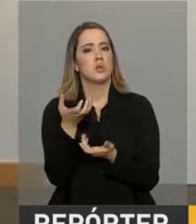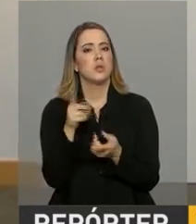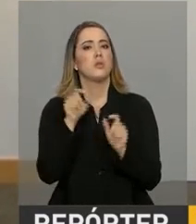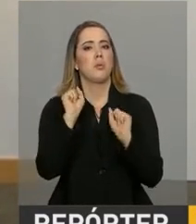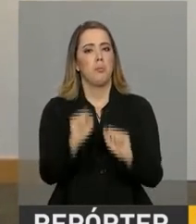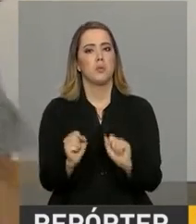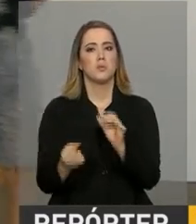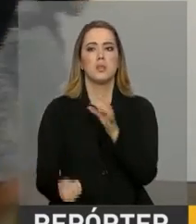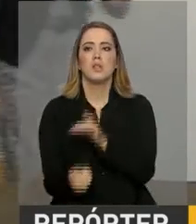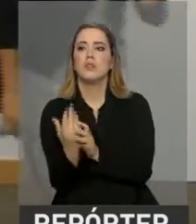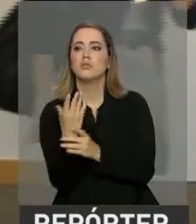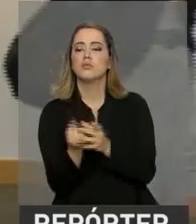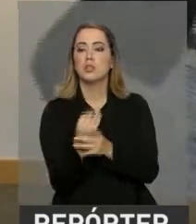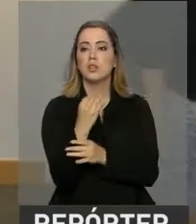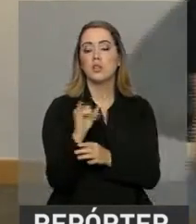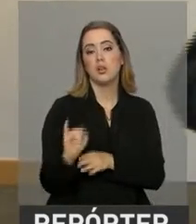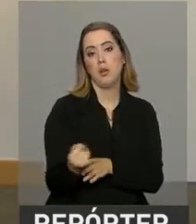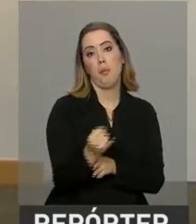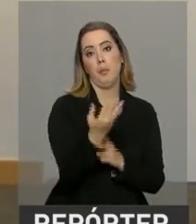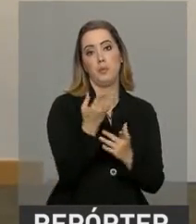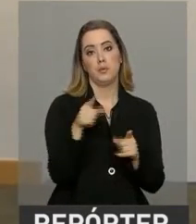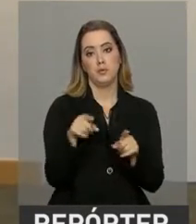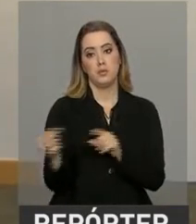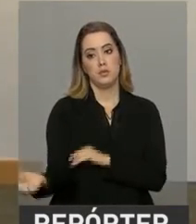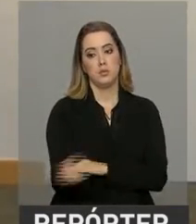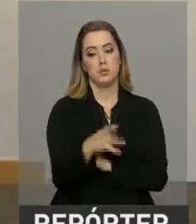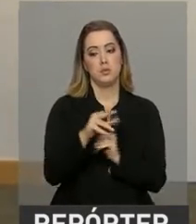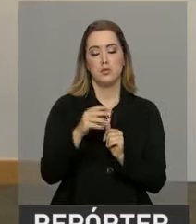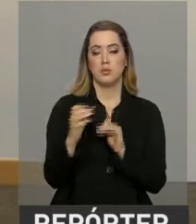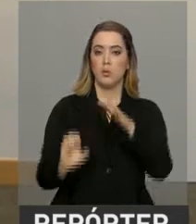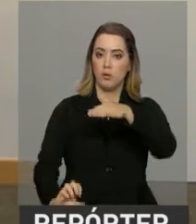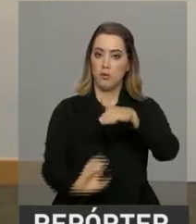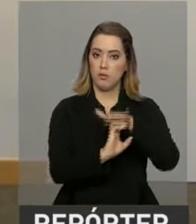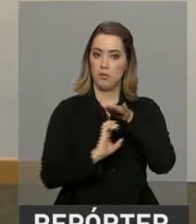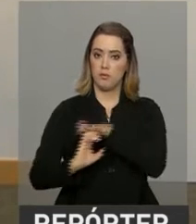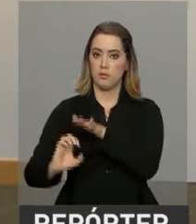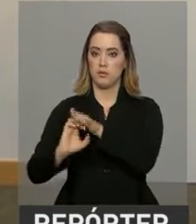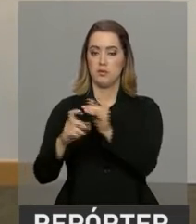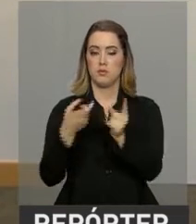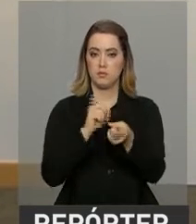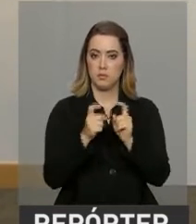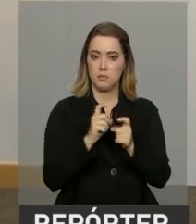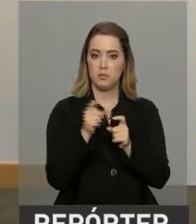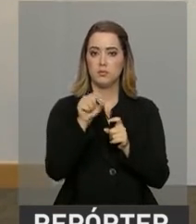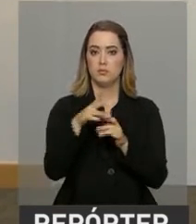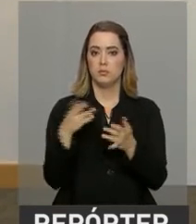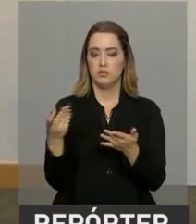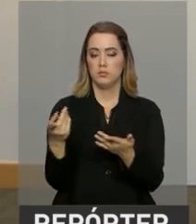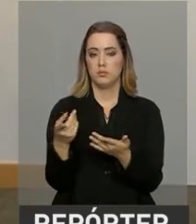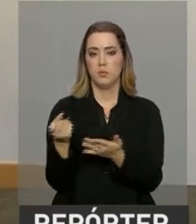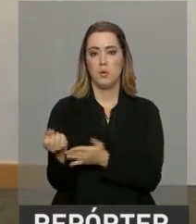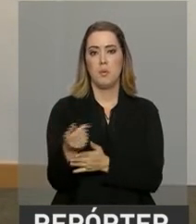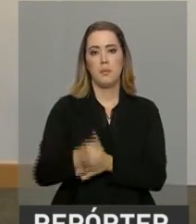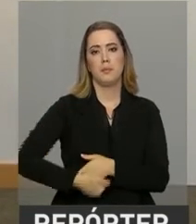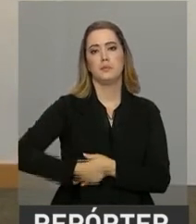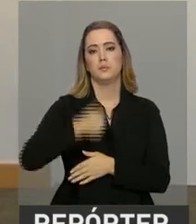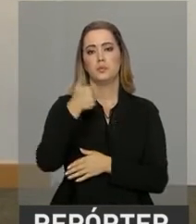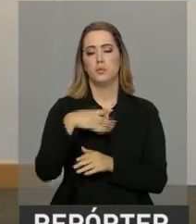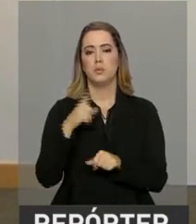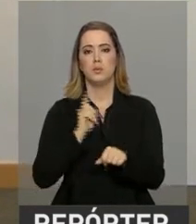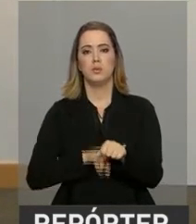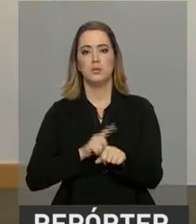para as novas concessões se materializar em um ambiente mais favorável